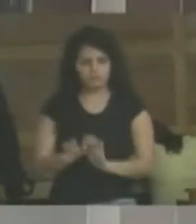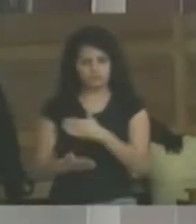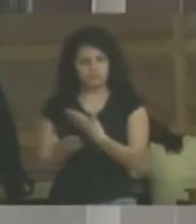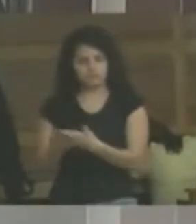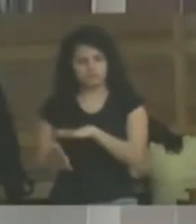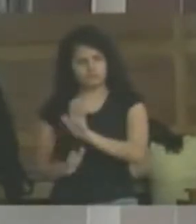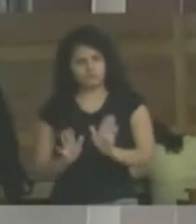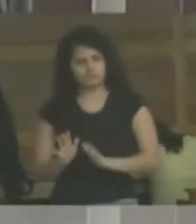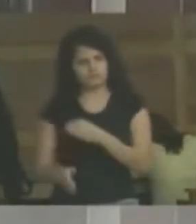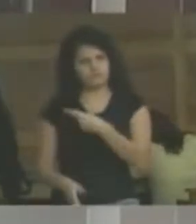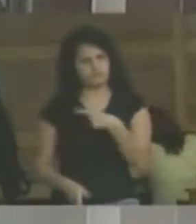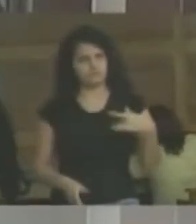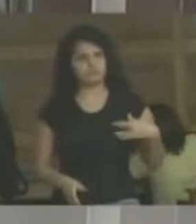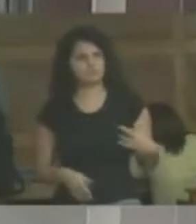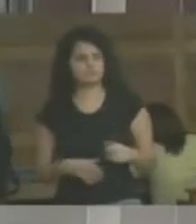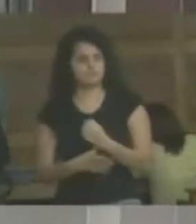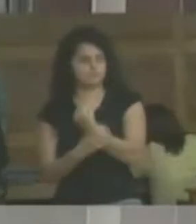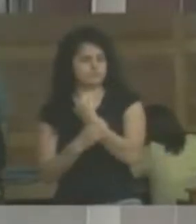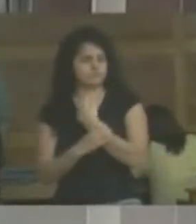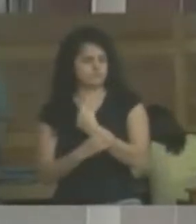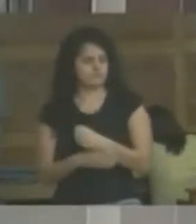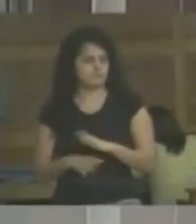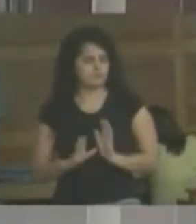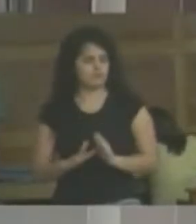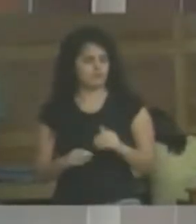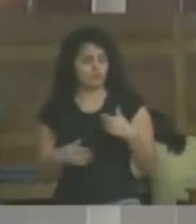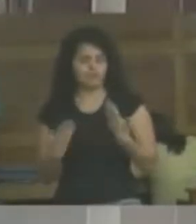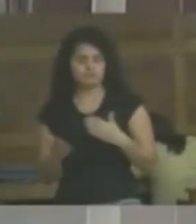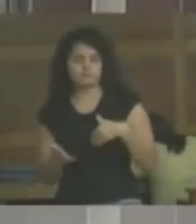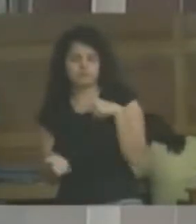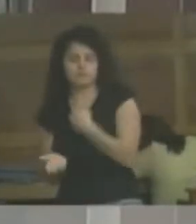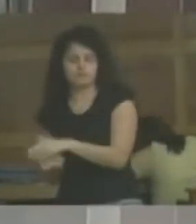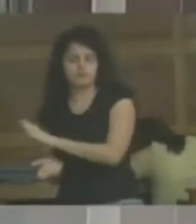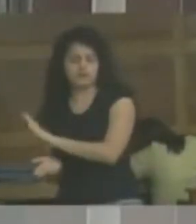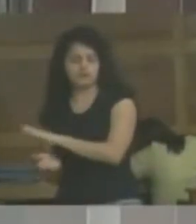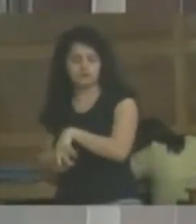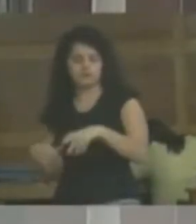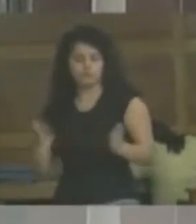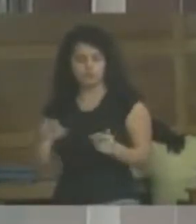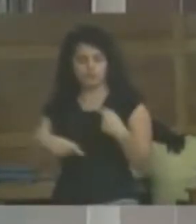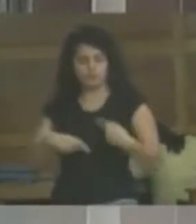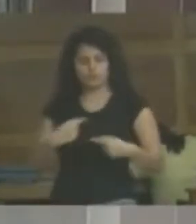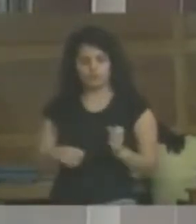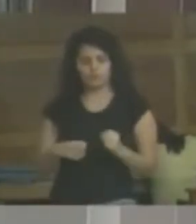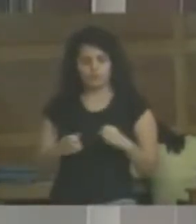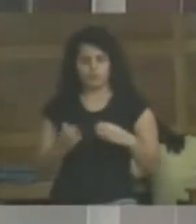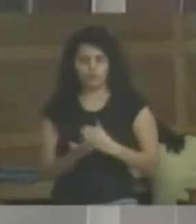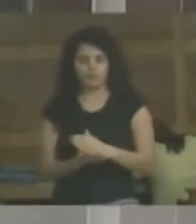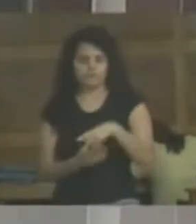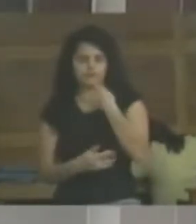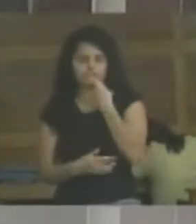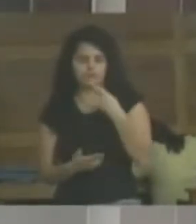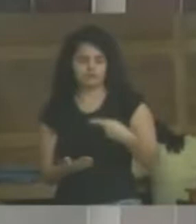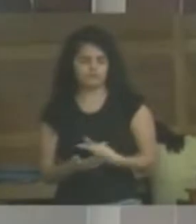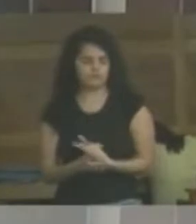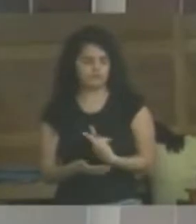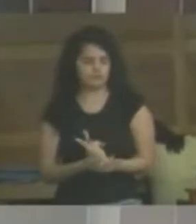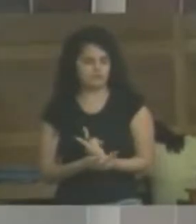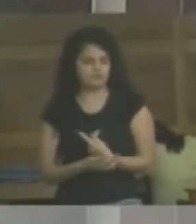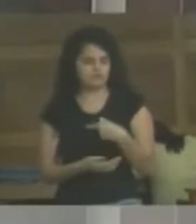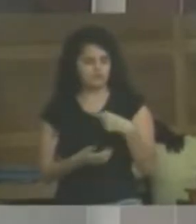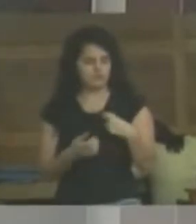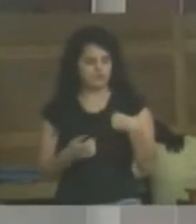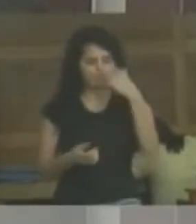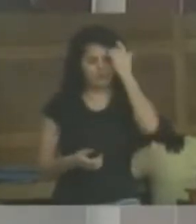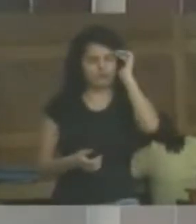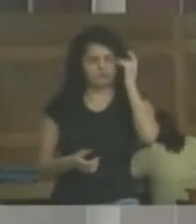para cuidar da segurança, mas aí, quando sai do governo, começa a falar besteira. Então, eu acho que ele tem que rever as ações